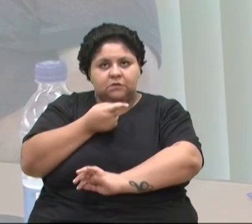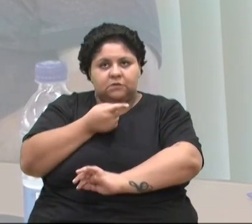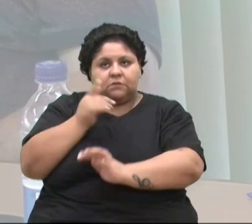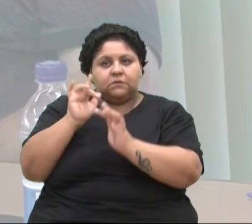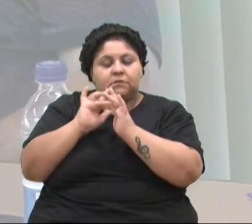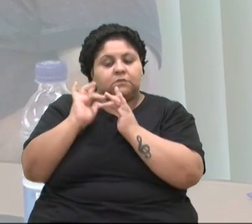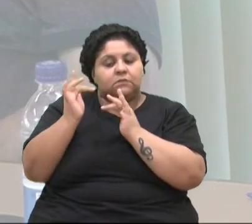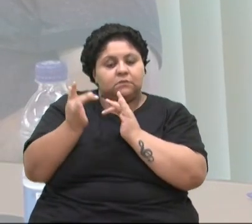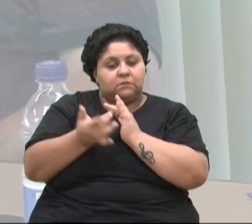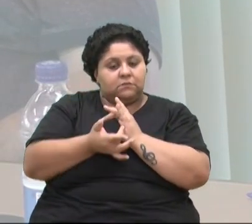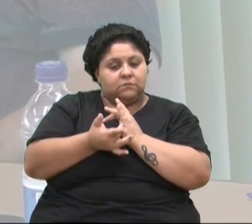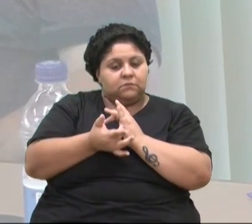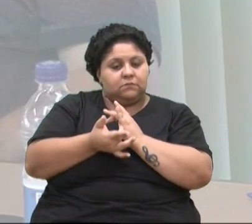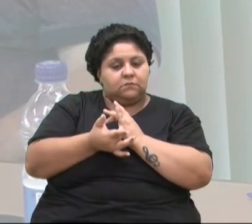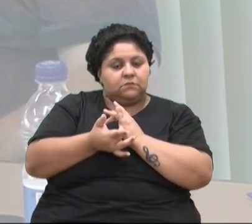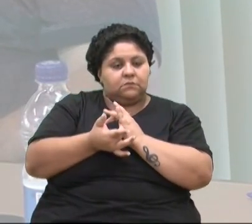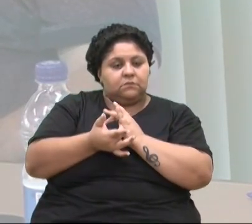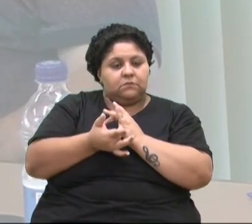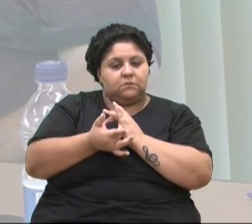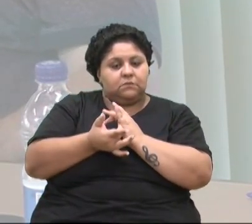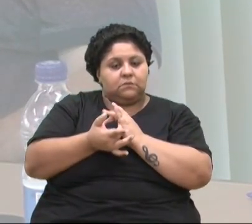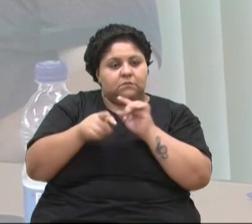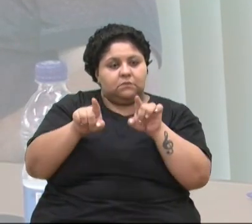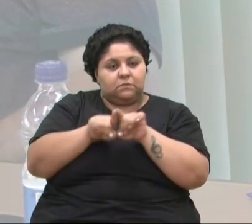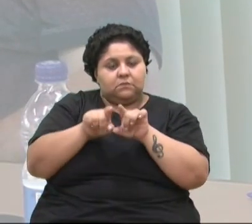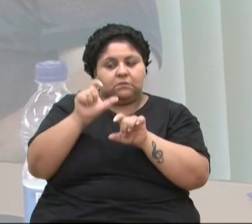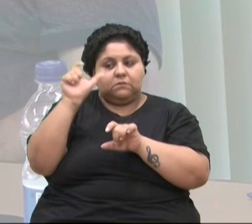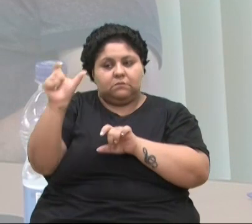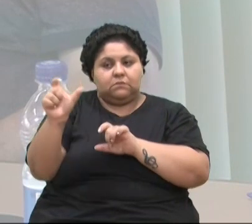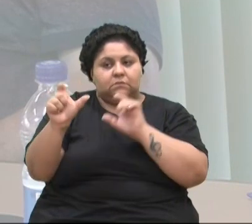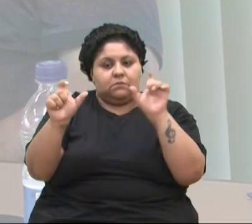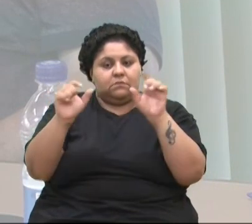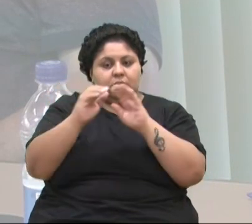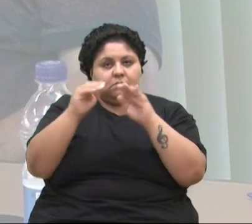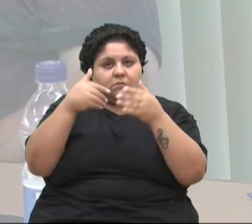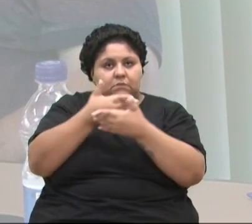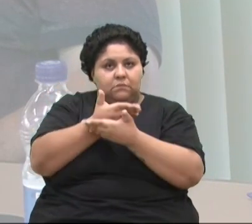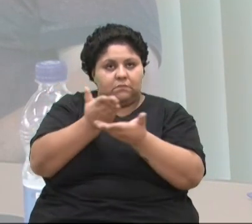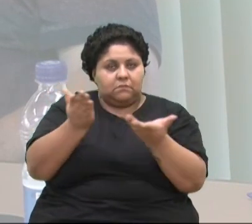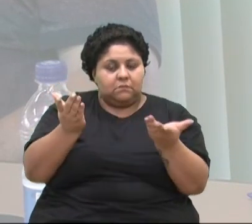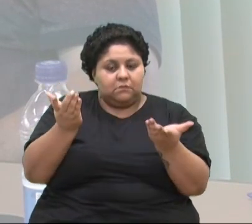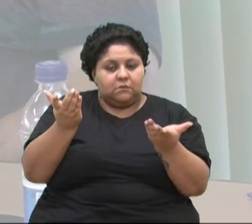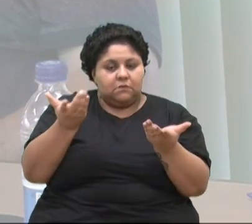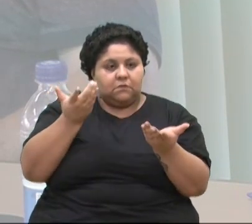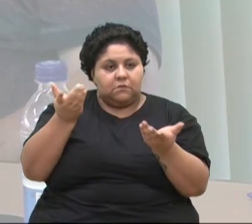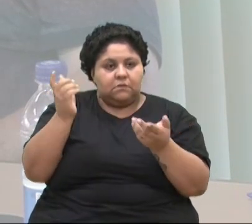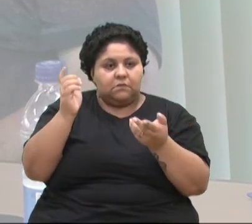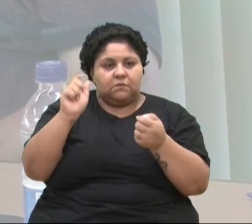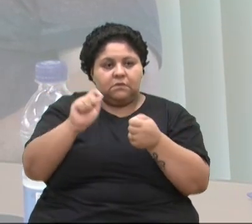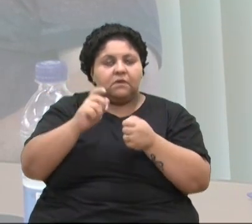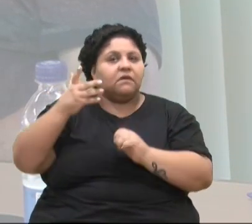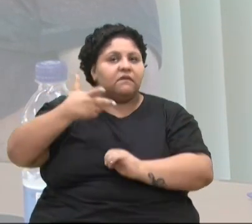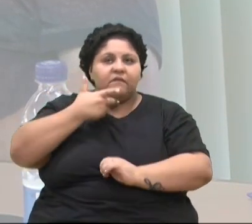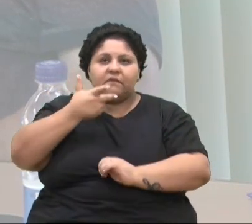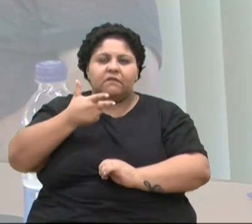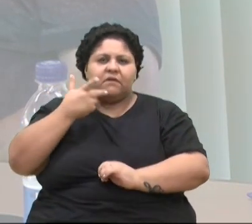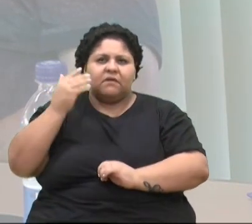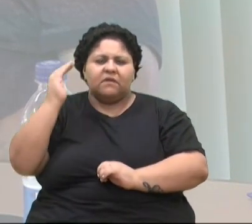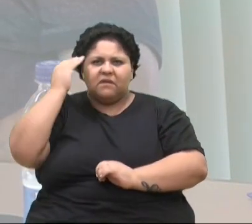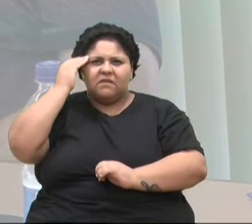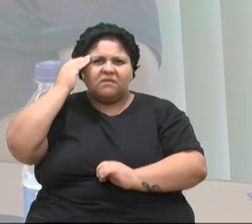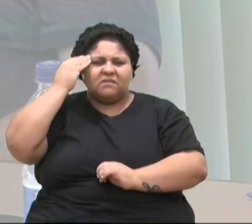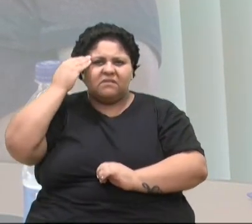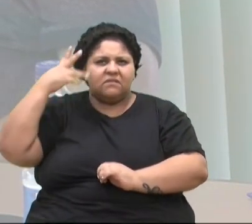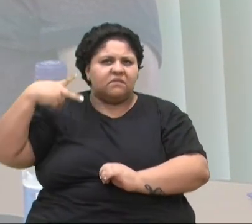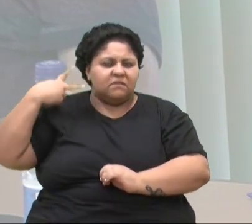rede social, coloco a palavra à disposição se alguém quiser fazer uso dela, não sei se o vereador Velocino